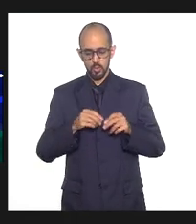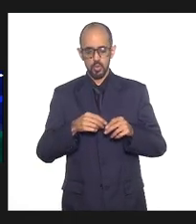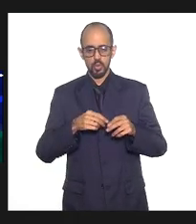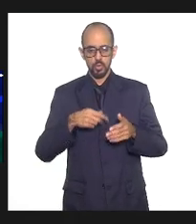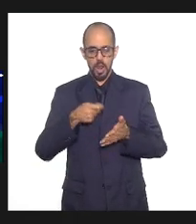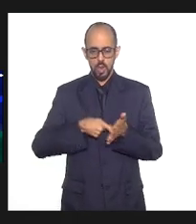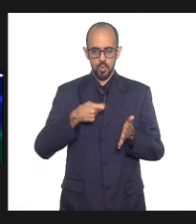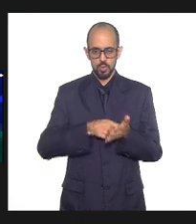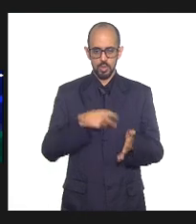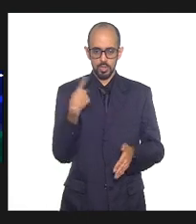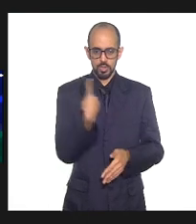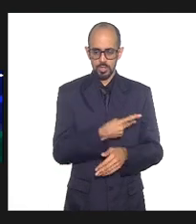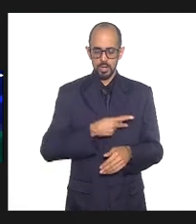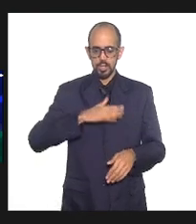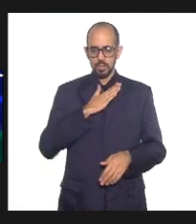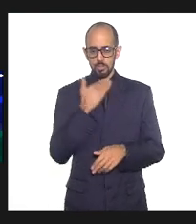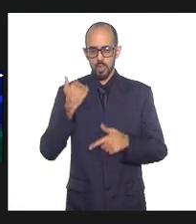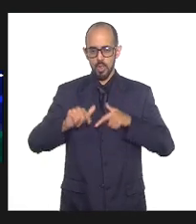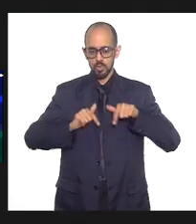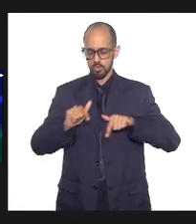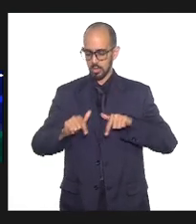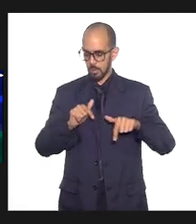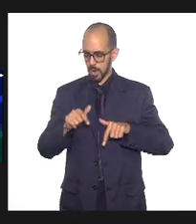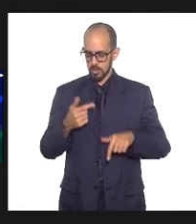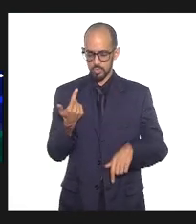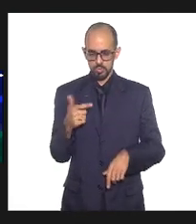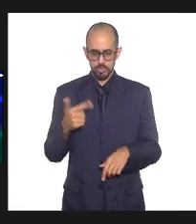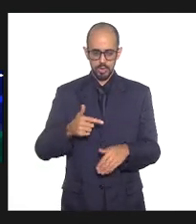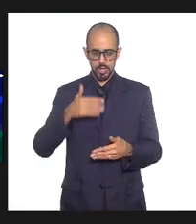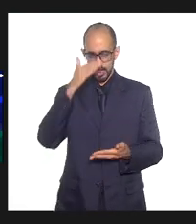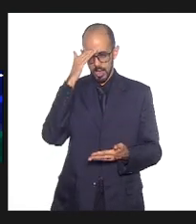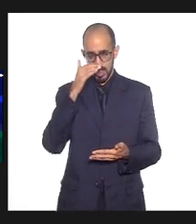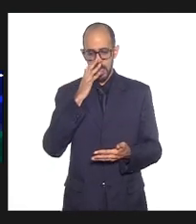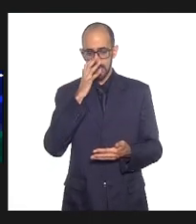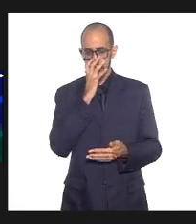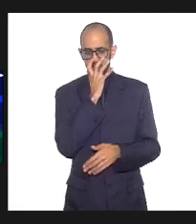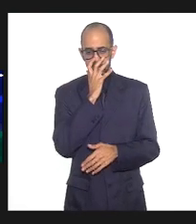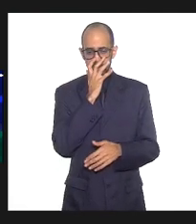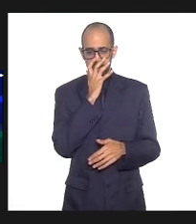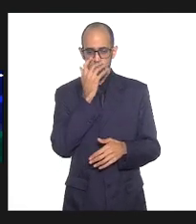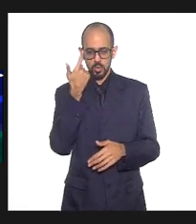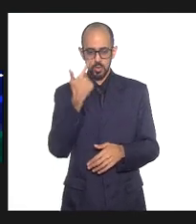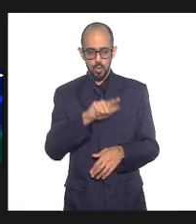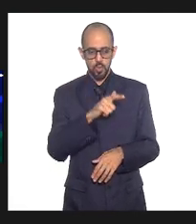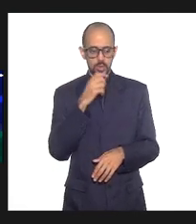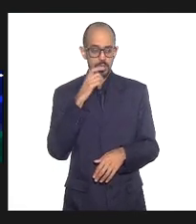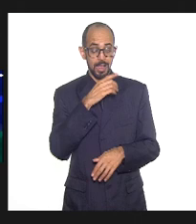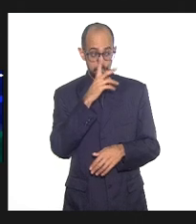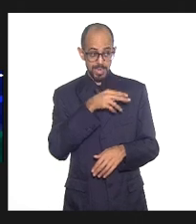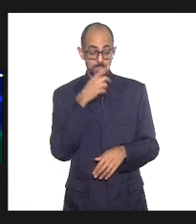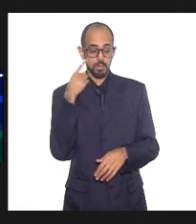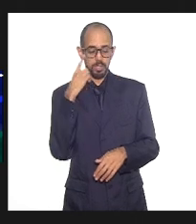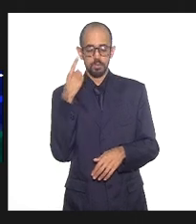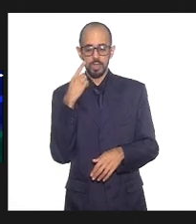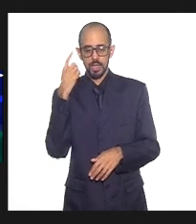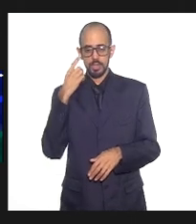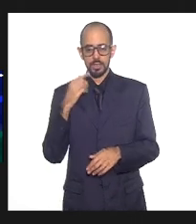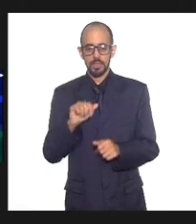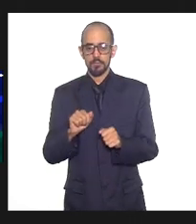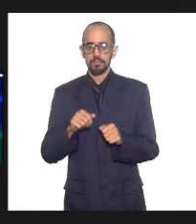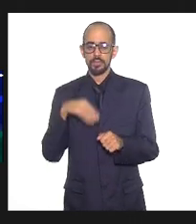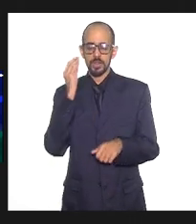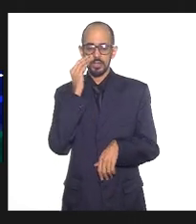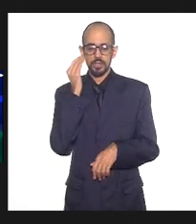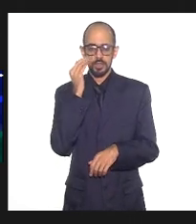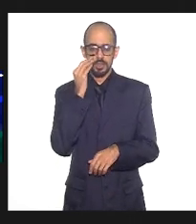e que morreu em combate. E não me admira que essa mesma deputada que me antecedeu tente, por exemplo, em mais uma tentativa de nos impor